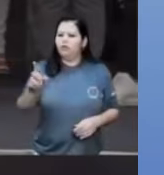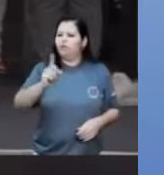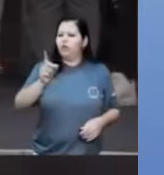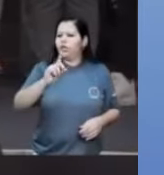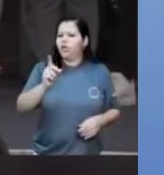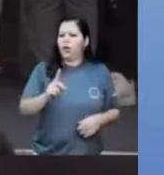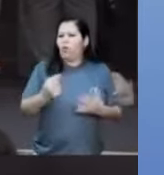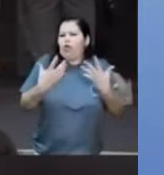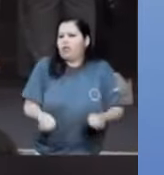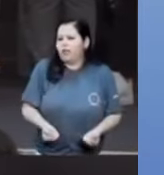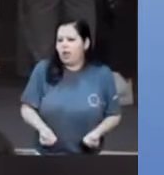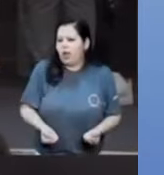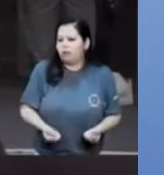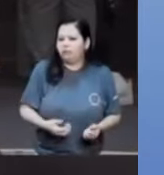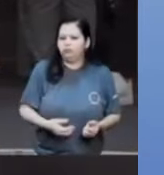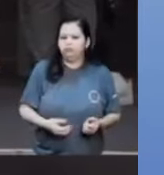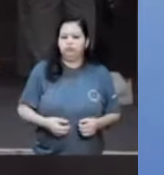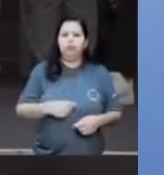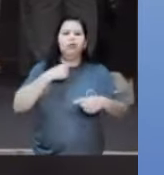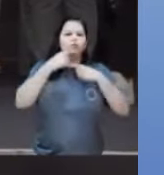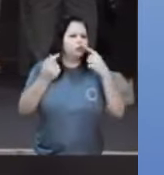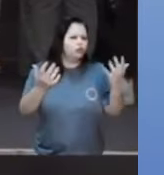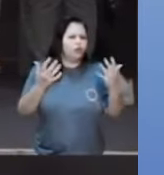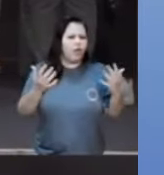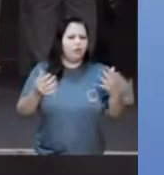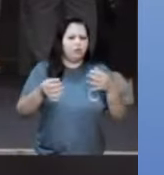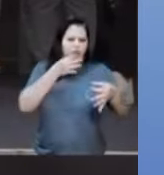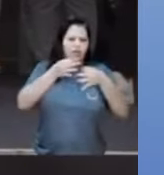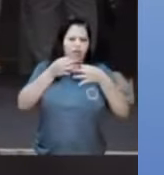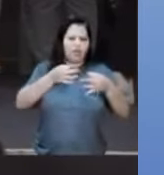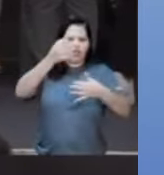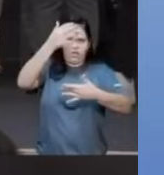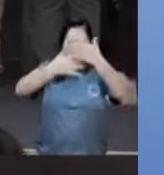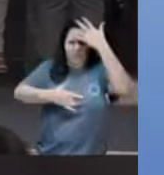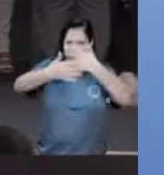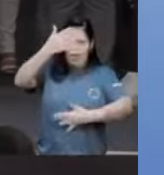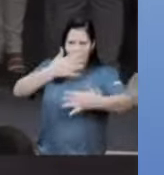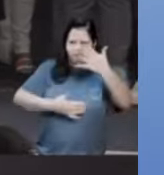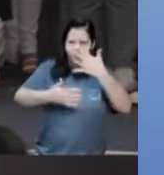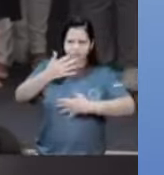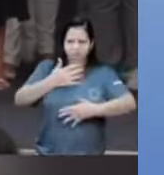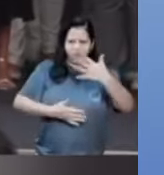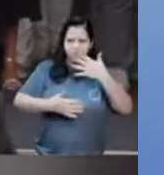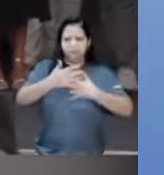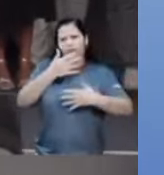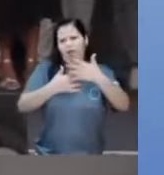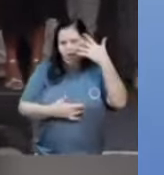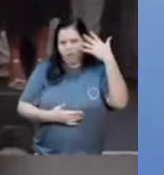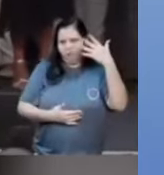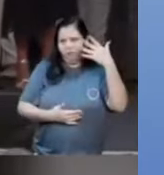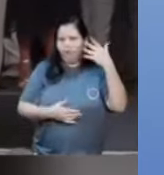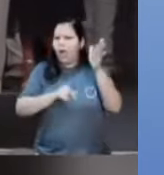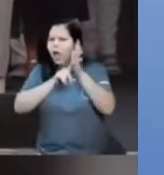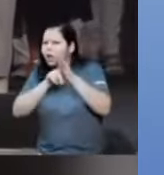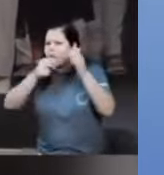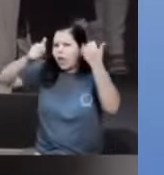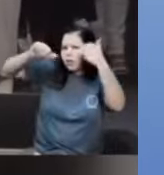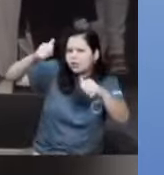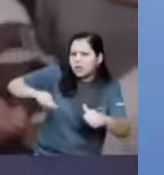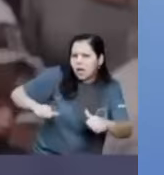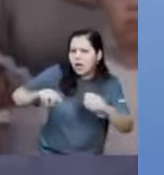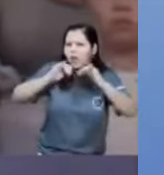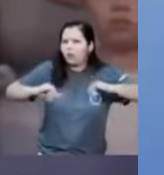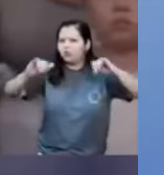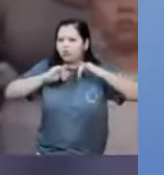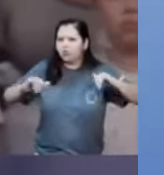que seja duvidar Criticar é analisar o fato e a notícia determinar